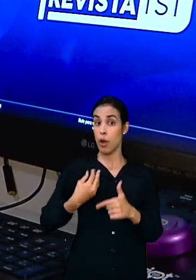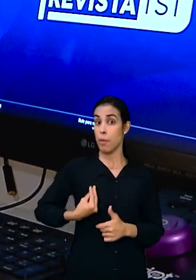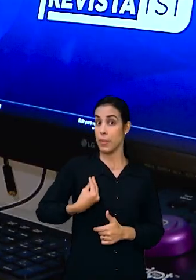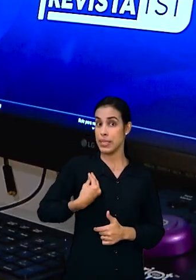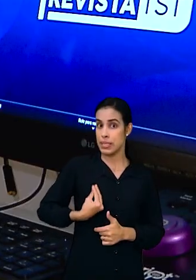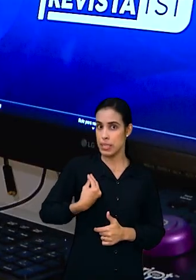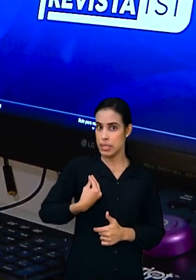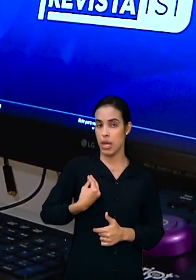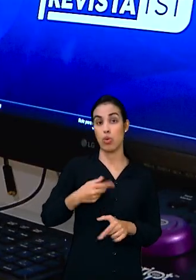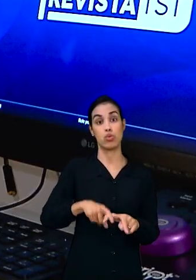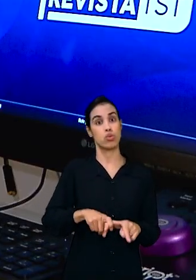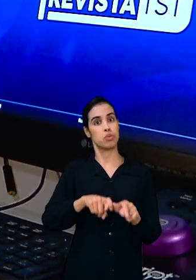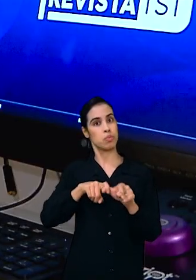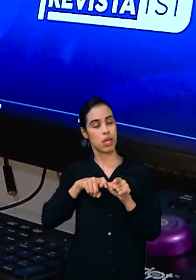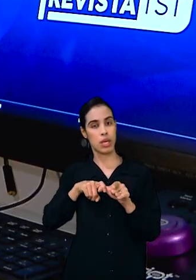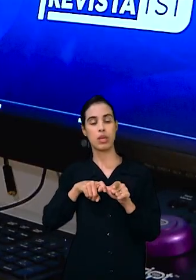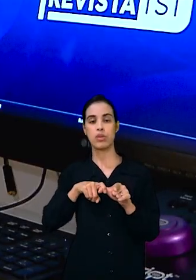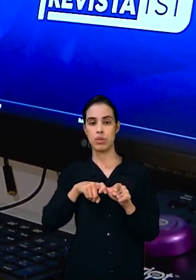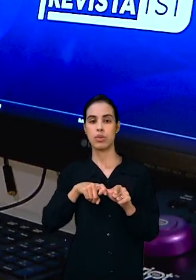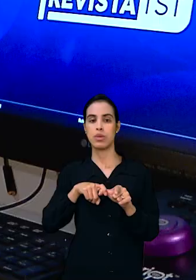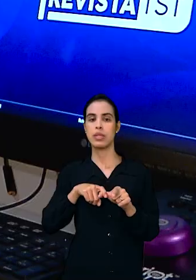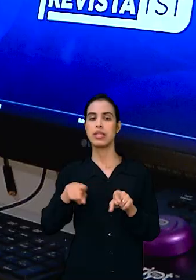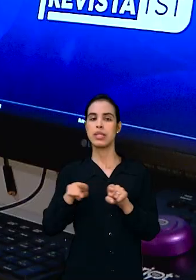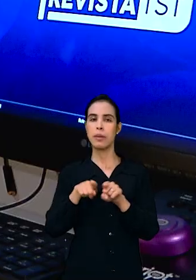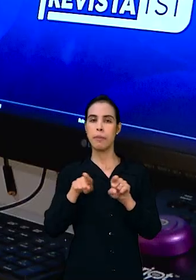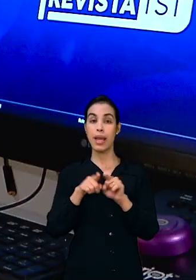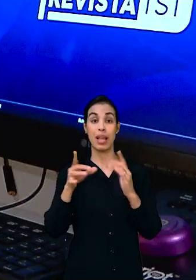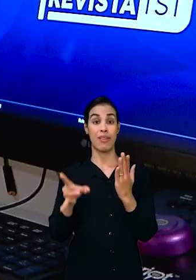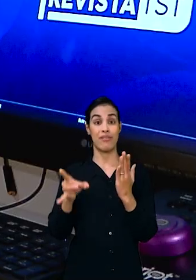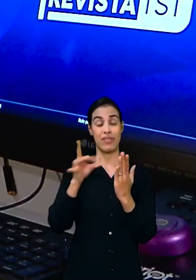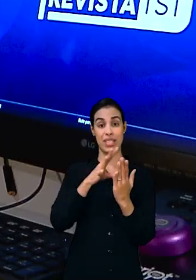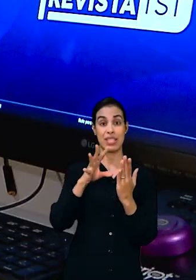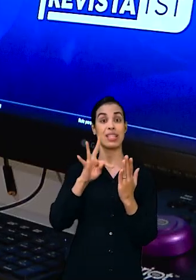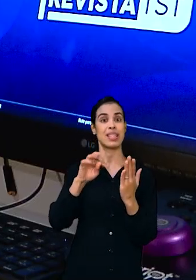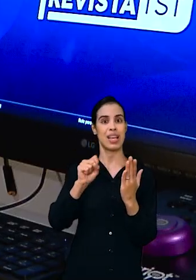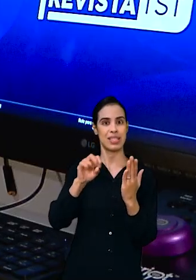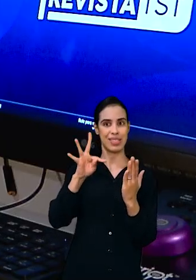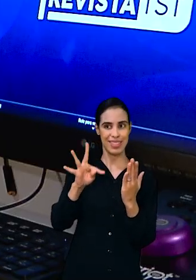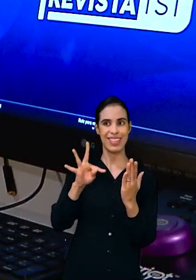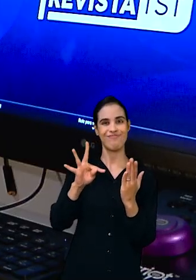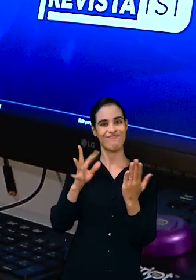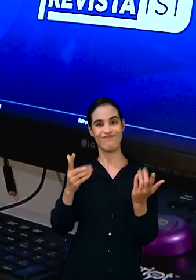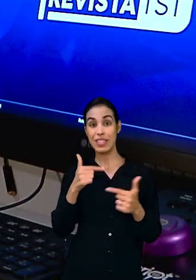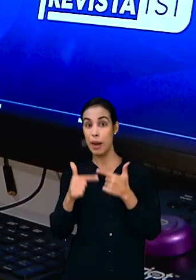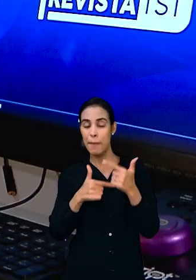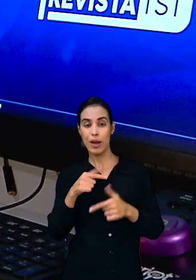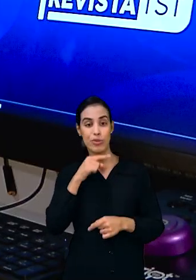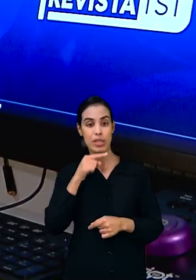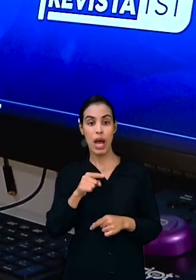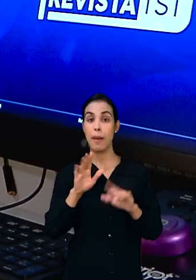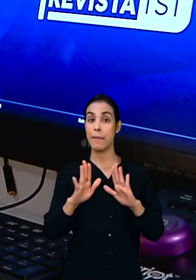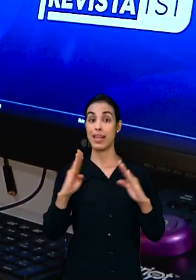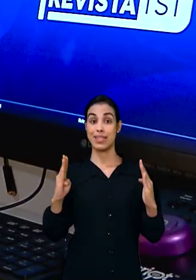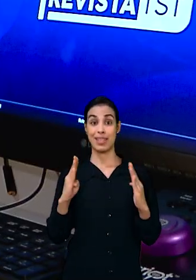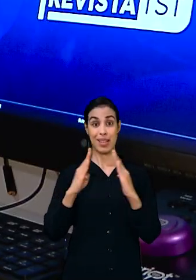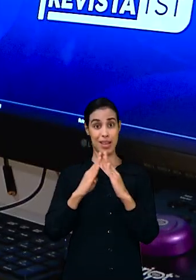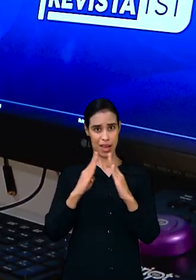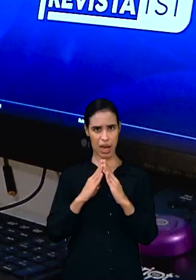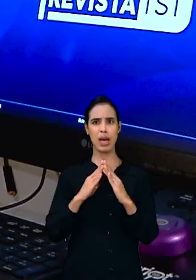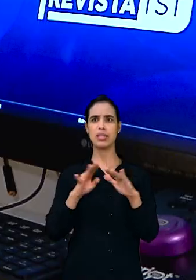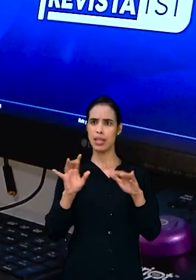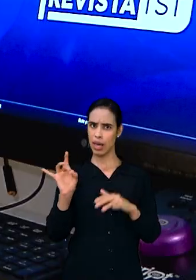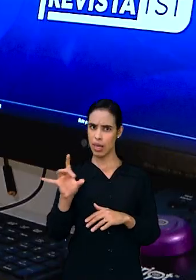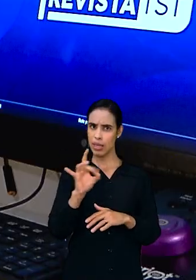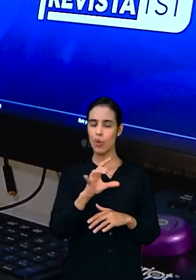as atividades presenciais terem sido suspensas, assim como as transmissões, a equipe de profissionais permaneceu